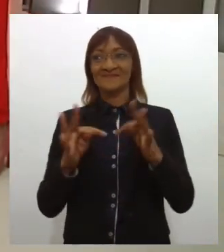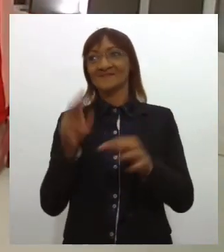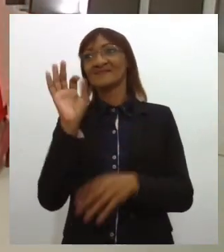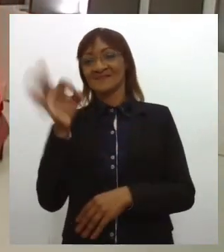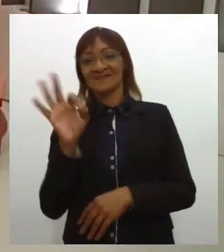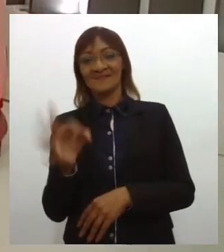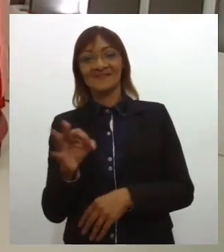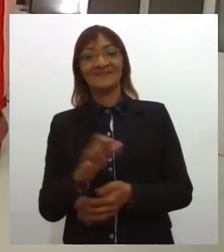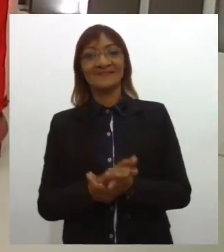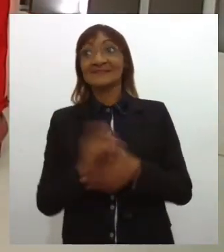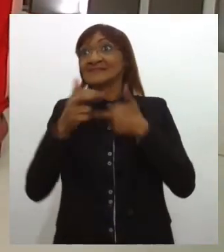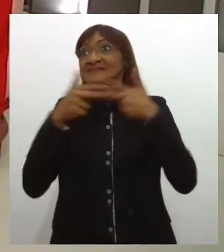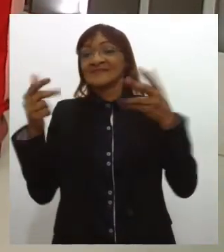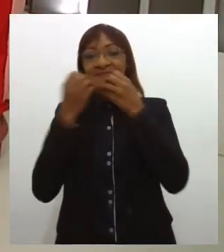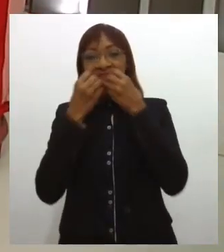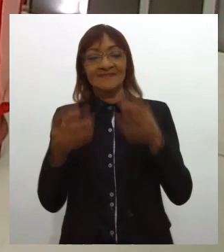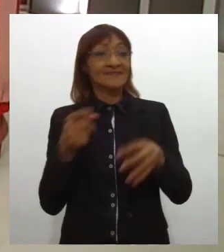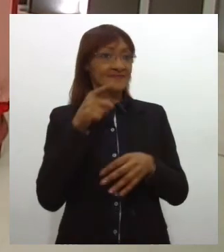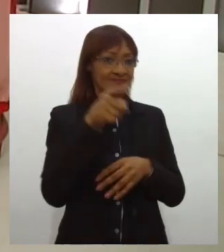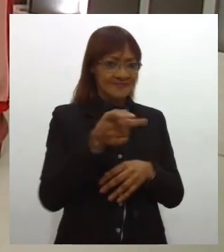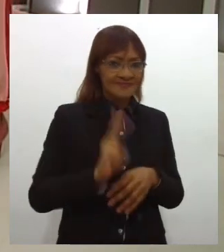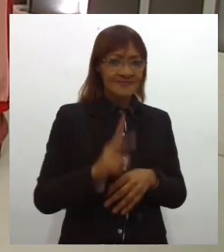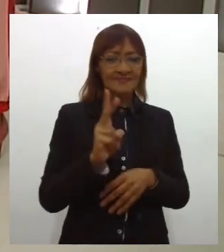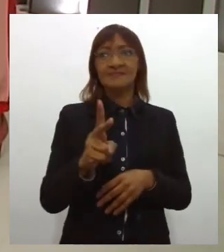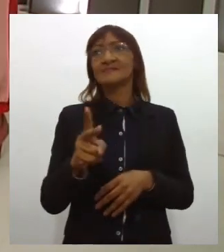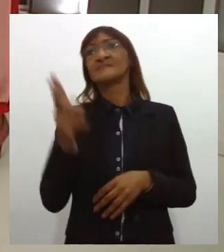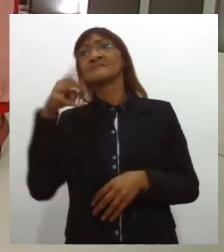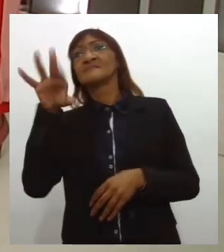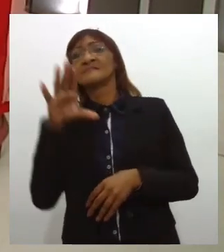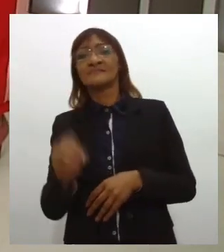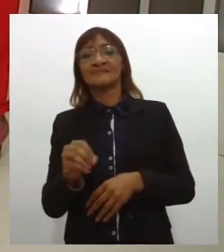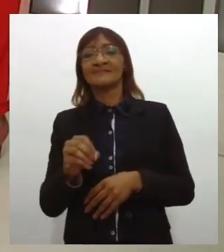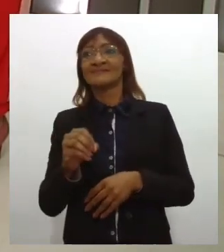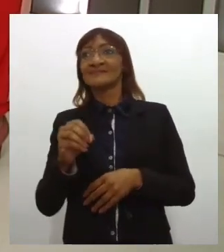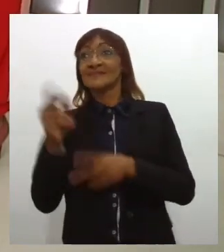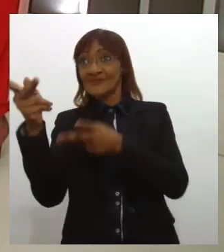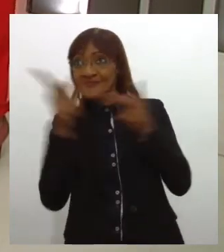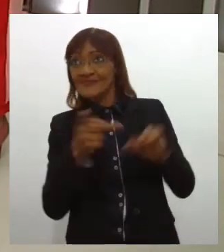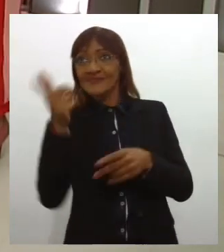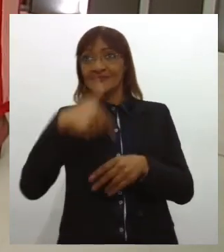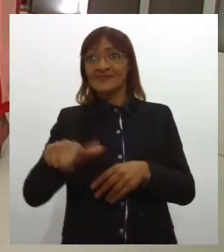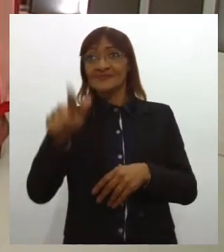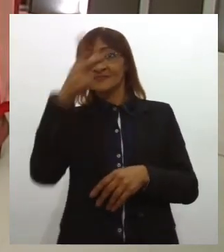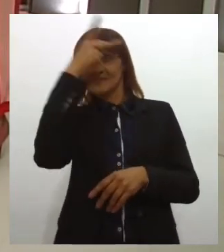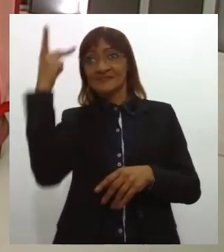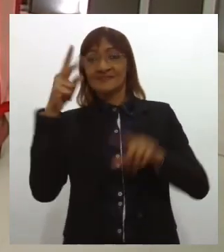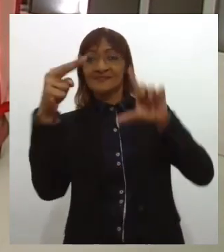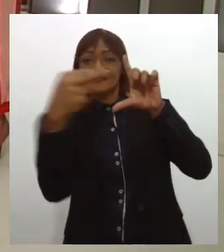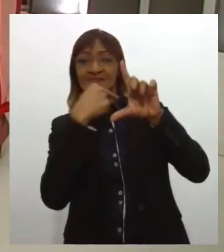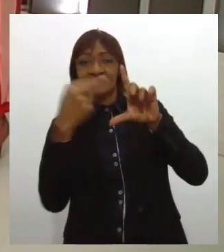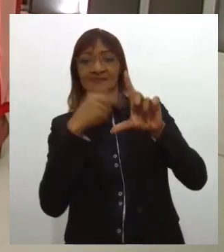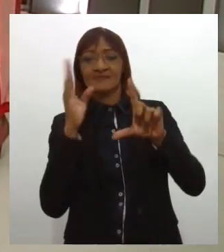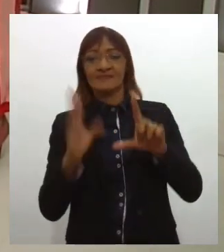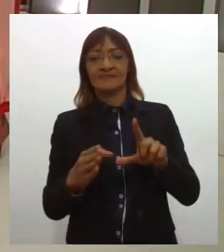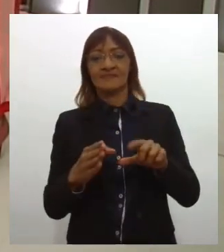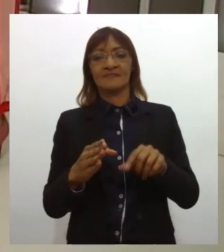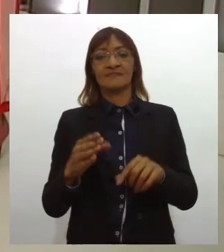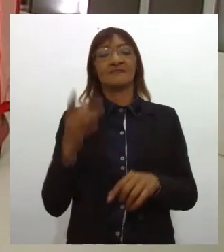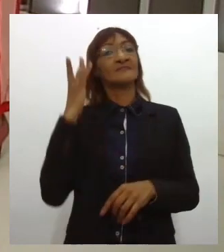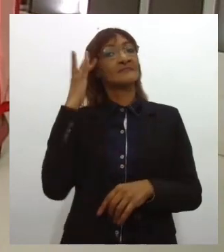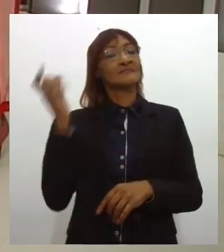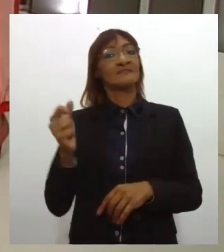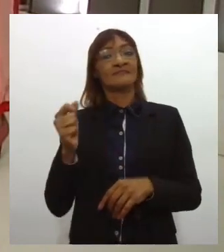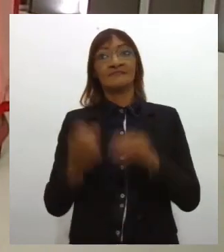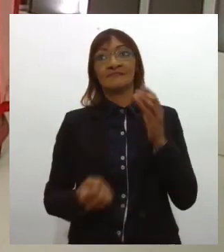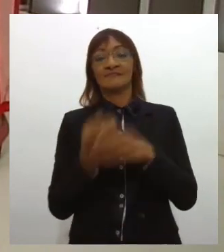tem muita coisa boa, então você não pode perder. Marcelo, para a gente encerrar, faz o convite de novo para quem está assistindo a TV Alese para participar amanhã do